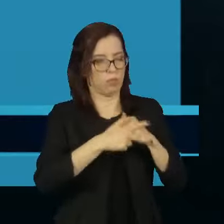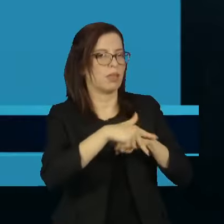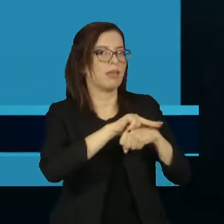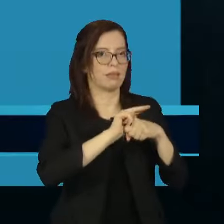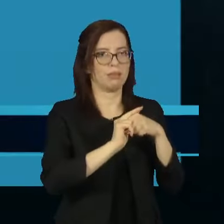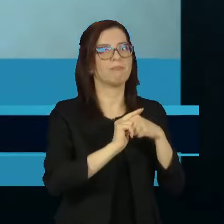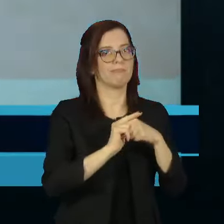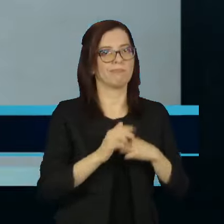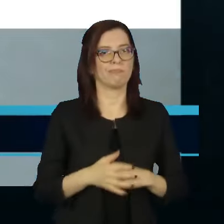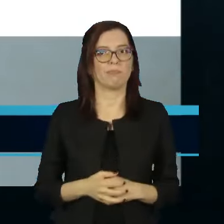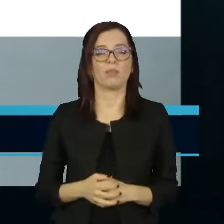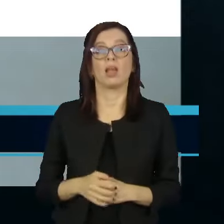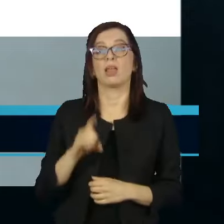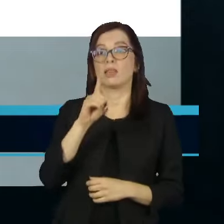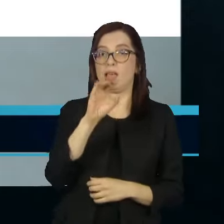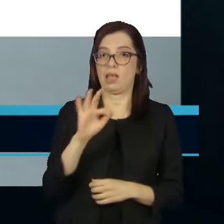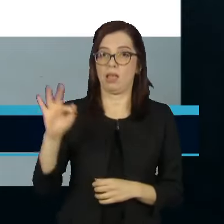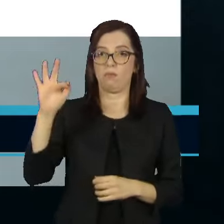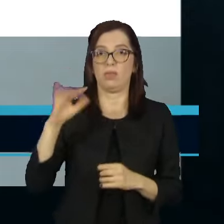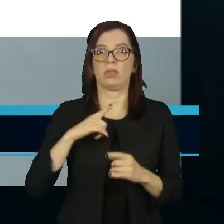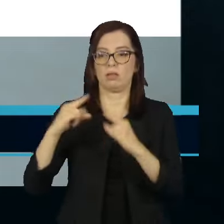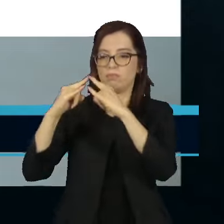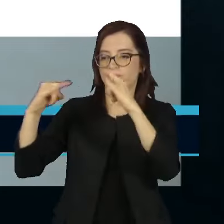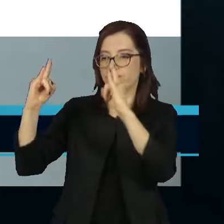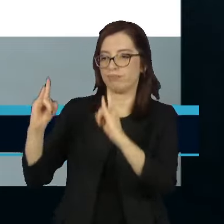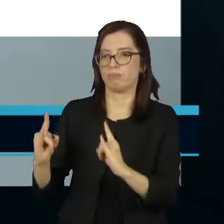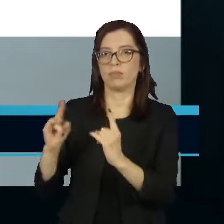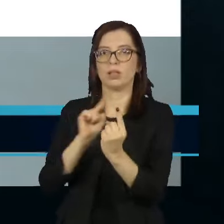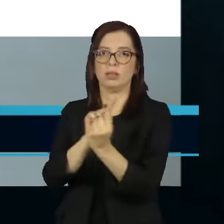pacientes. O Brasil registrou em janeiro